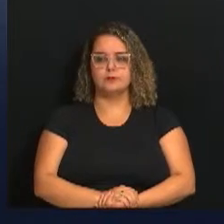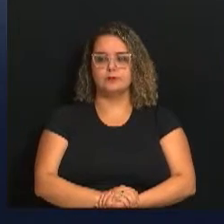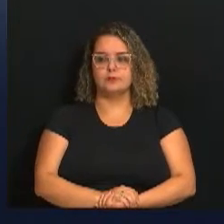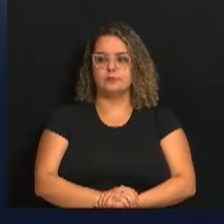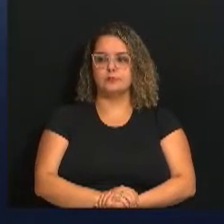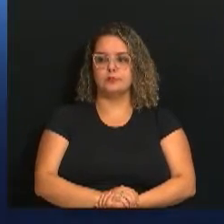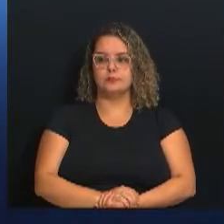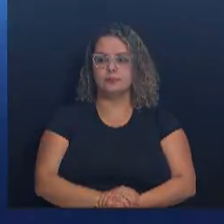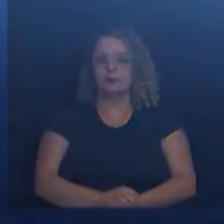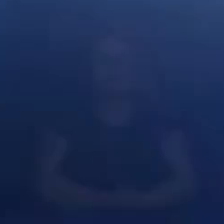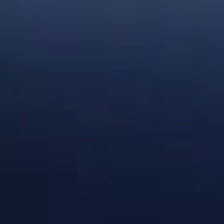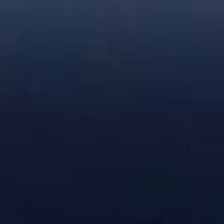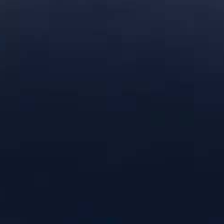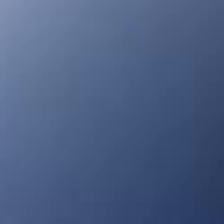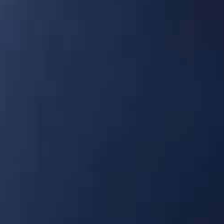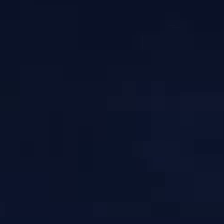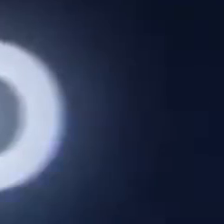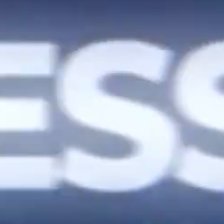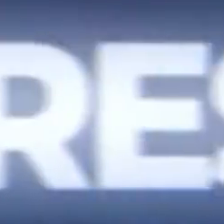gente pode concordar.